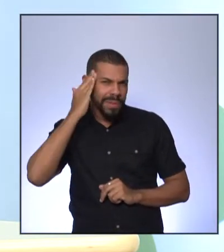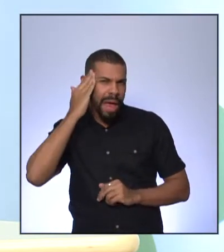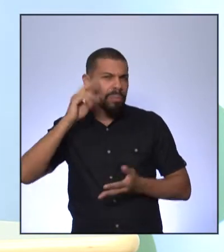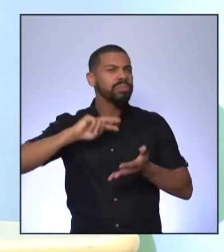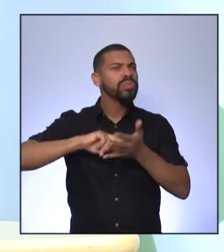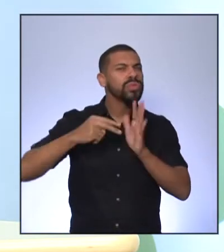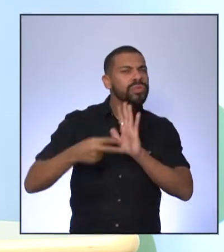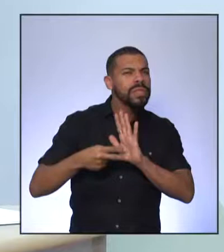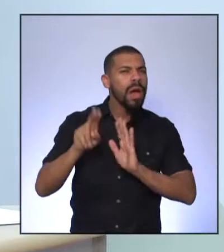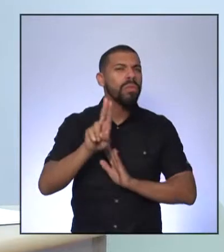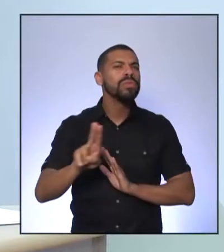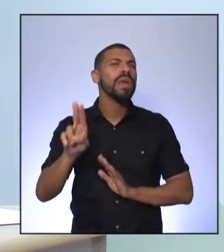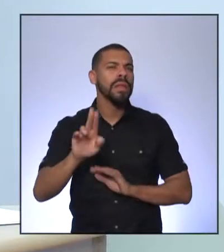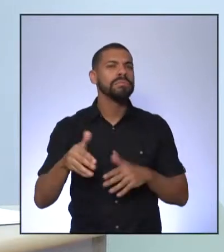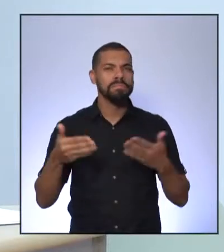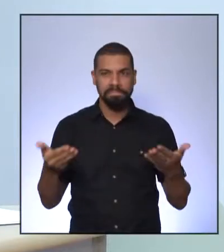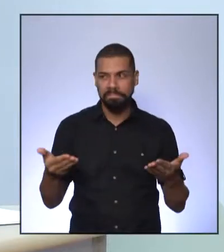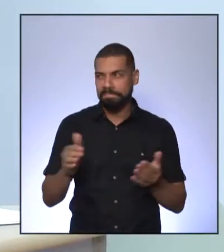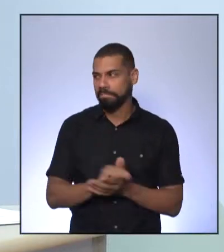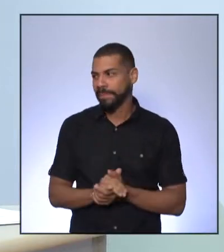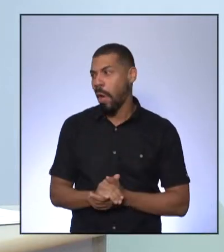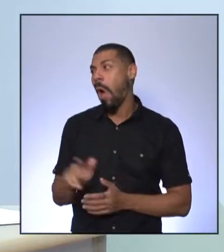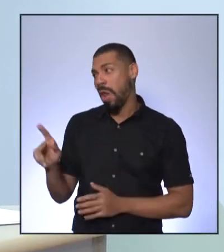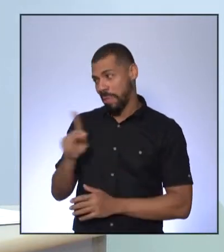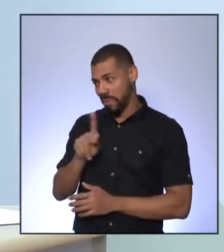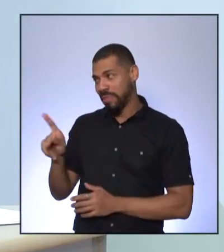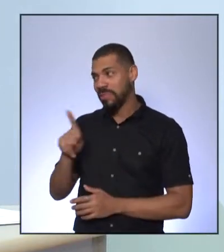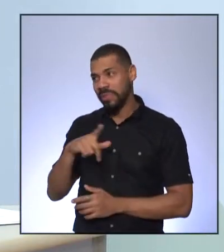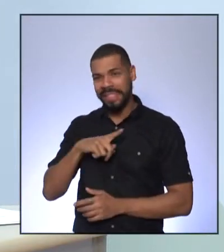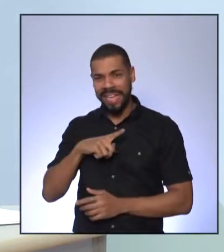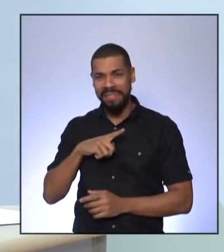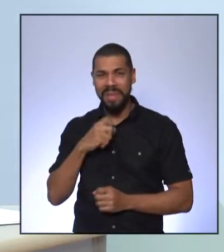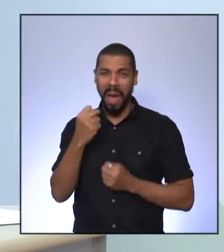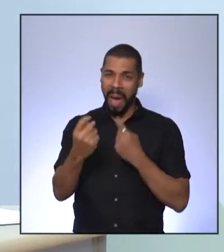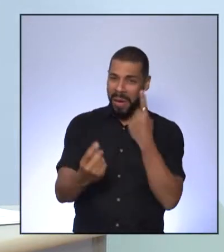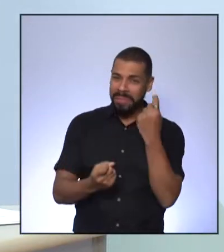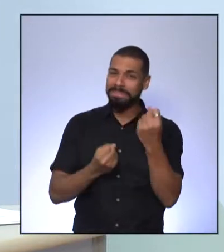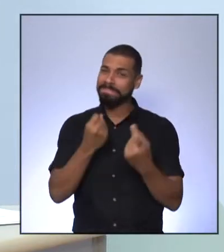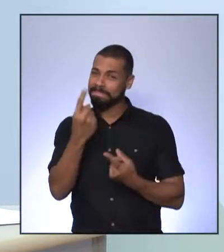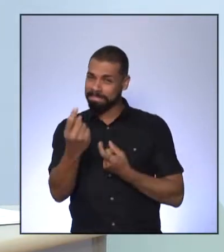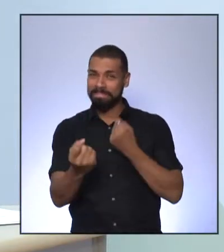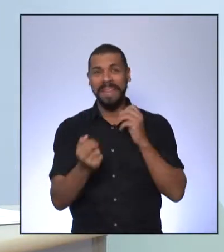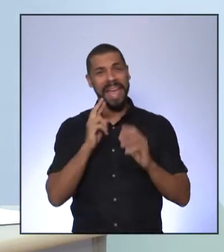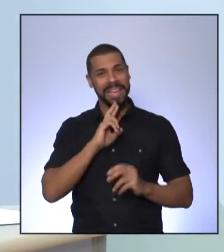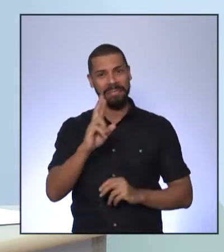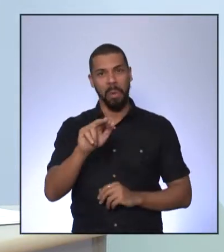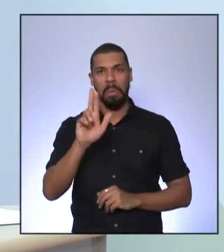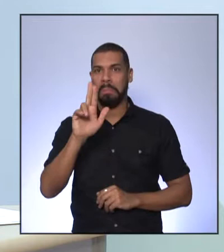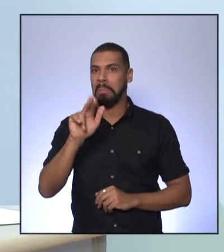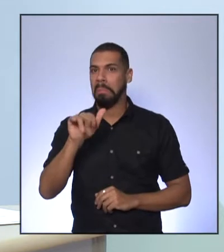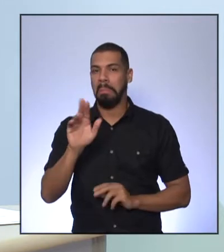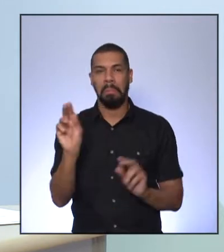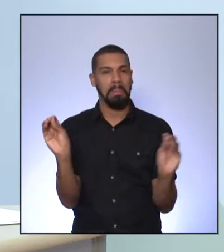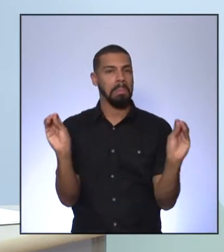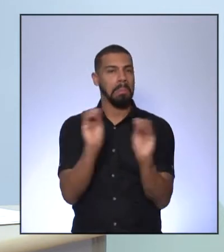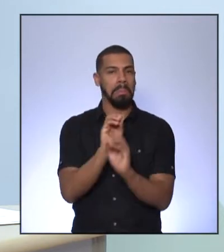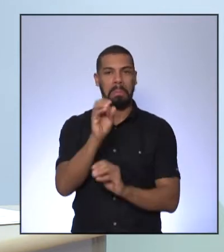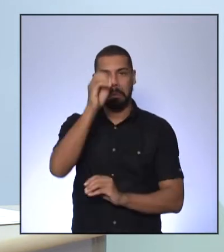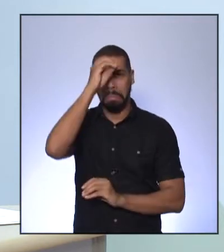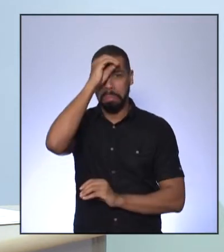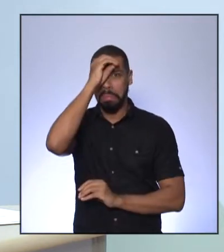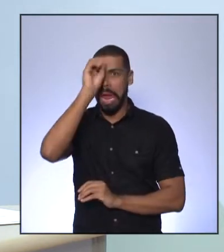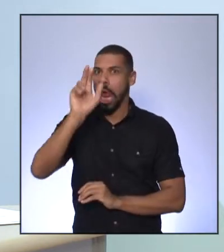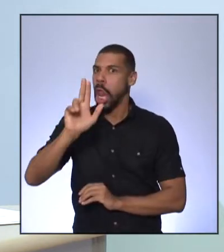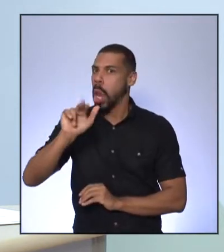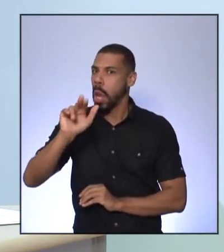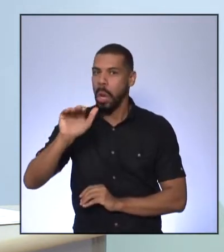usado? Olha, professora Regiane, teve alguns que colocaram aqui que nunca ouviram falar, né, Milene? Colocou